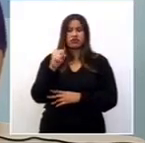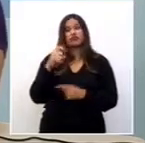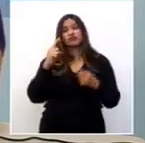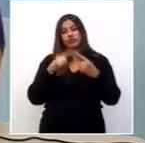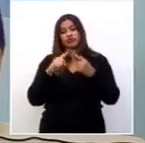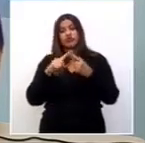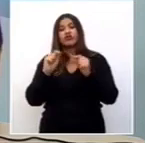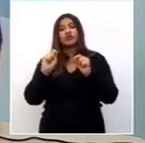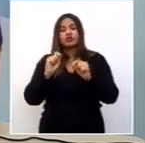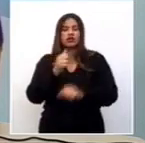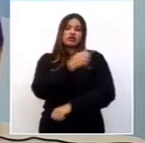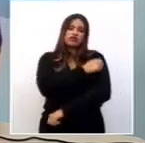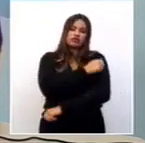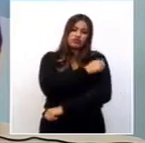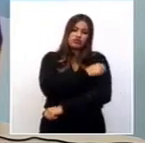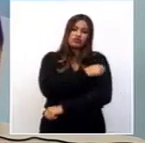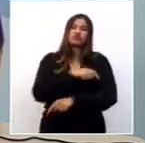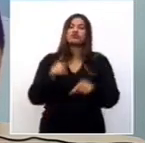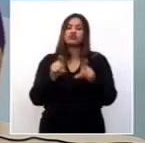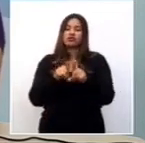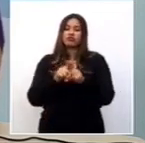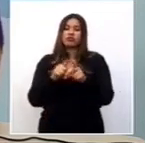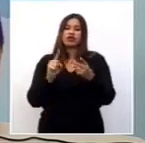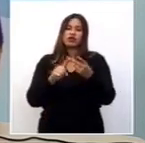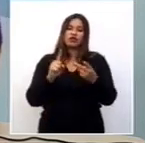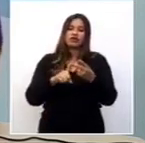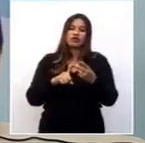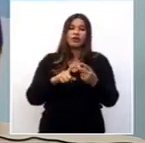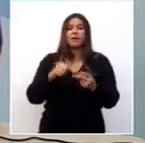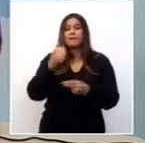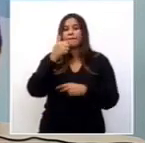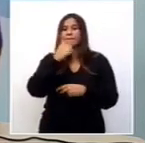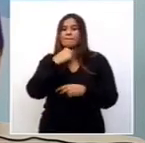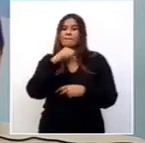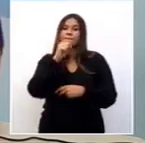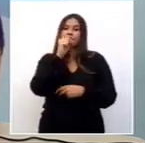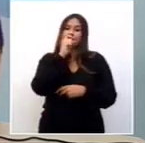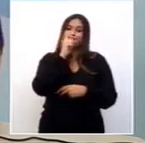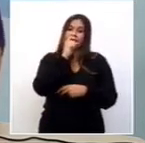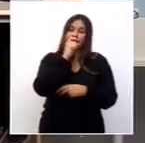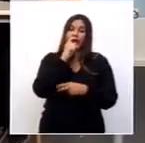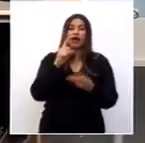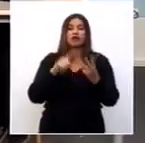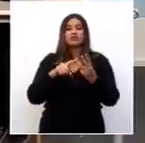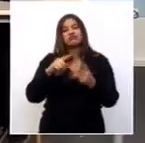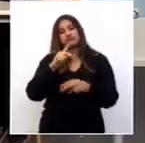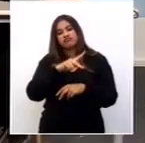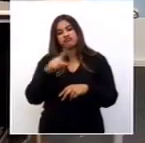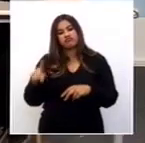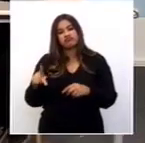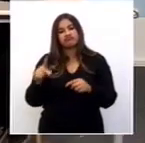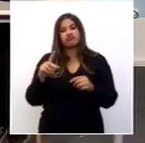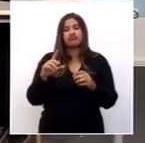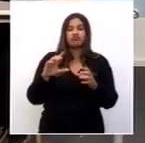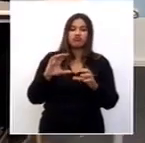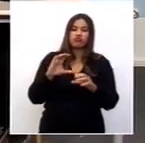em momento oportuno, os pais ou responsáveis e também o corpo docente. Exatamente. A avaliação, ela faz